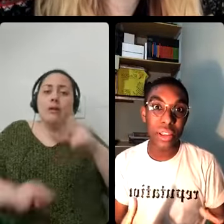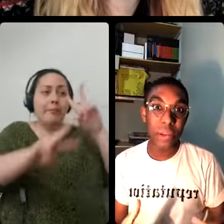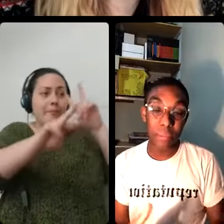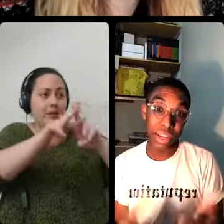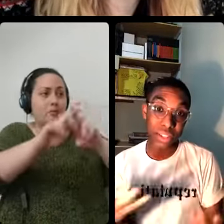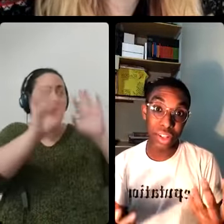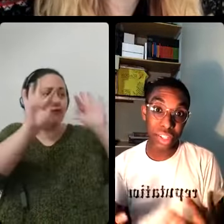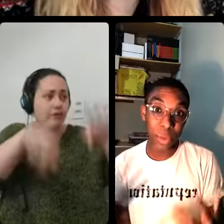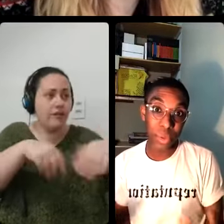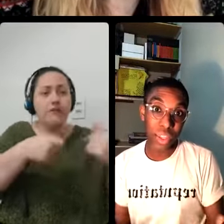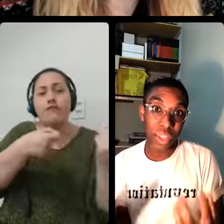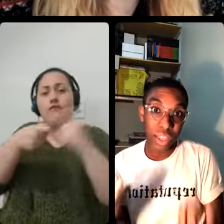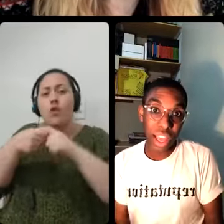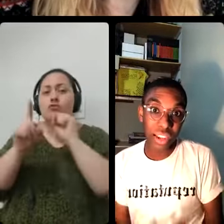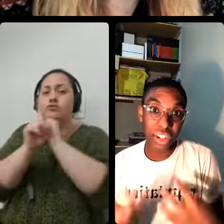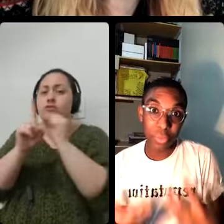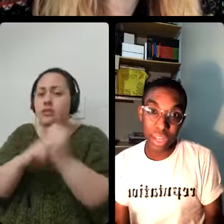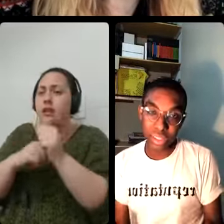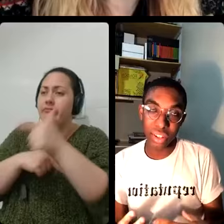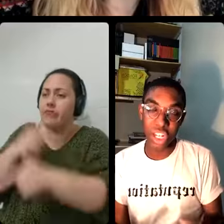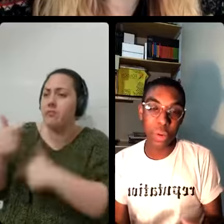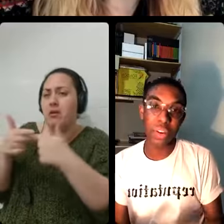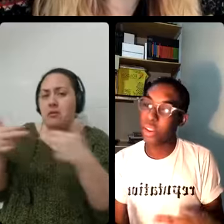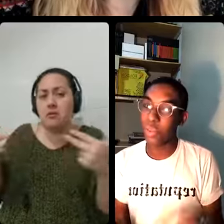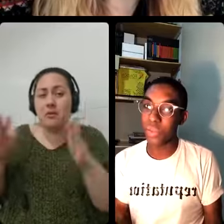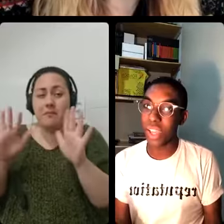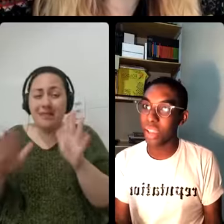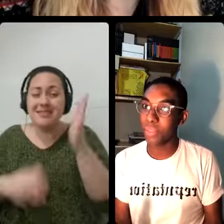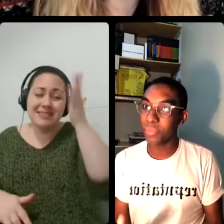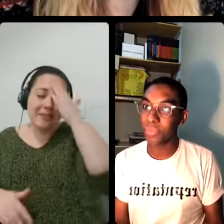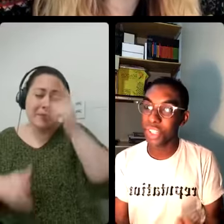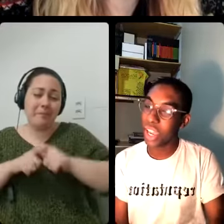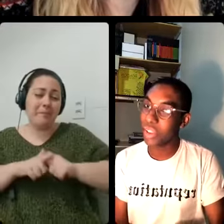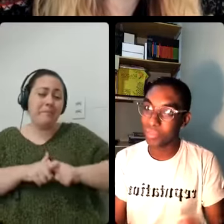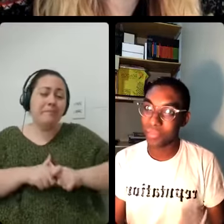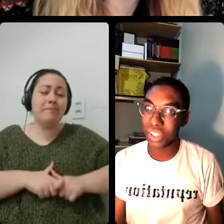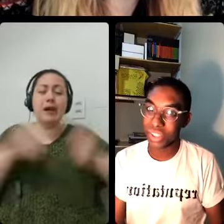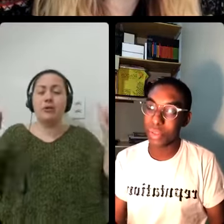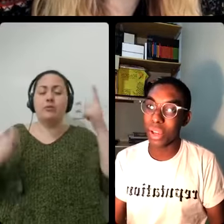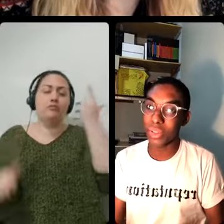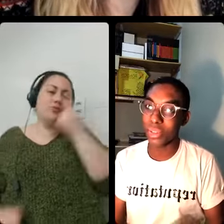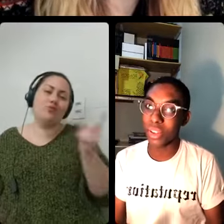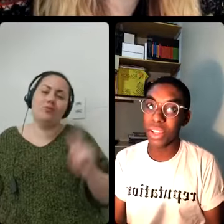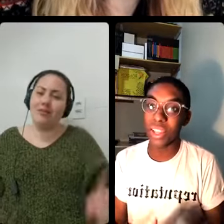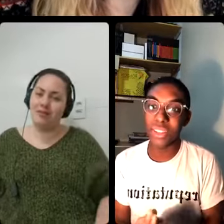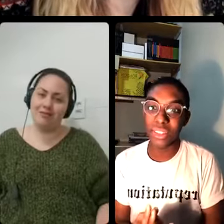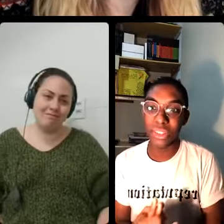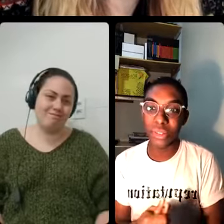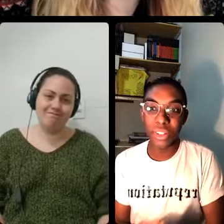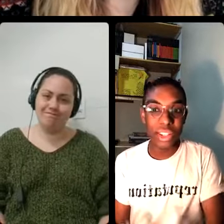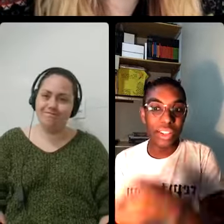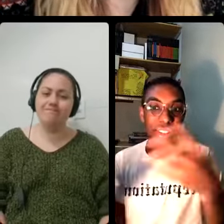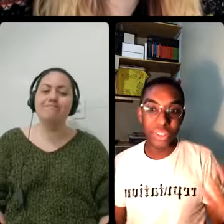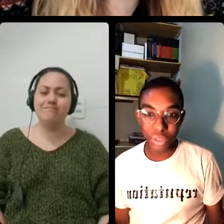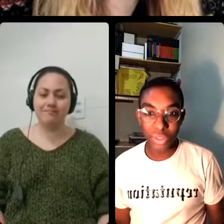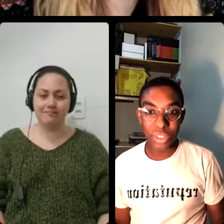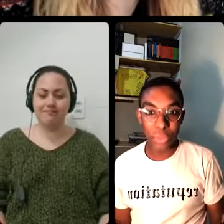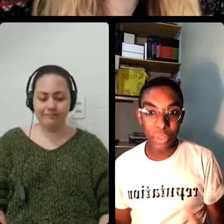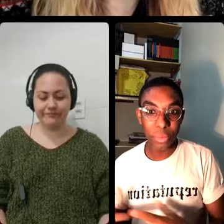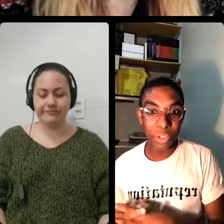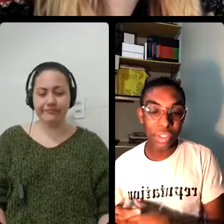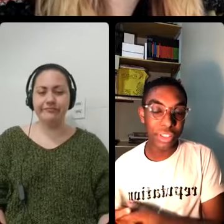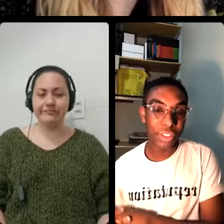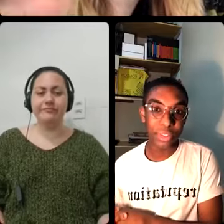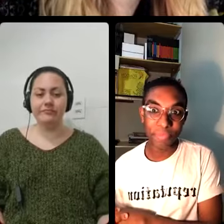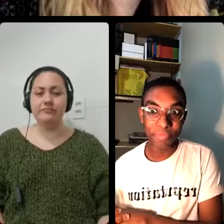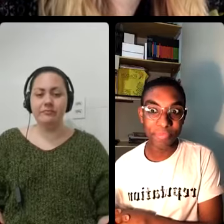coisas. Mas a gente sabe que a grande massa, a grande maioria não consegue chegar nesses espaços, né? Então, Uhum. tudo isso é